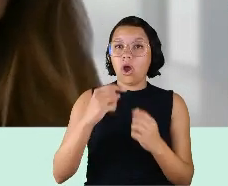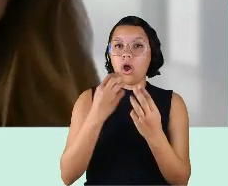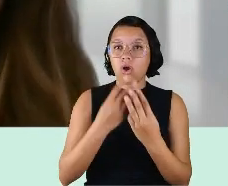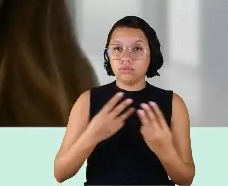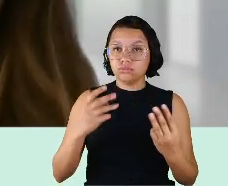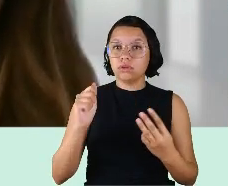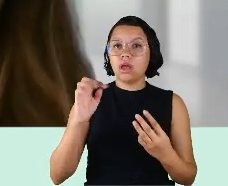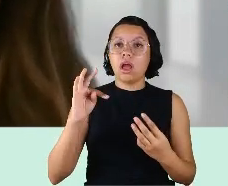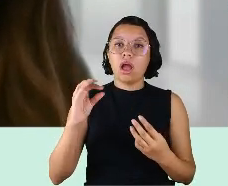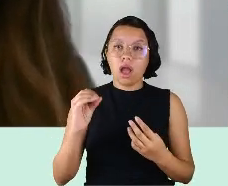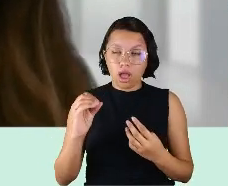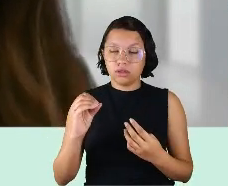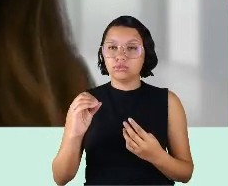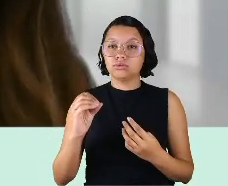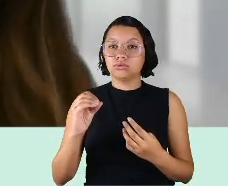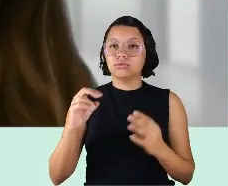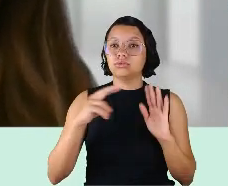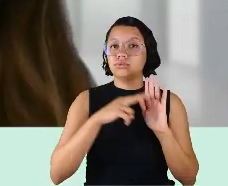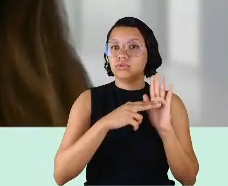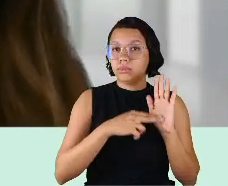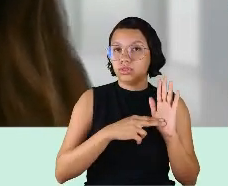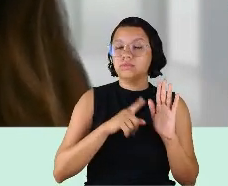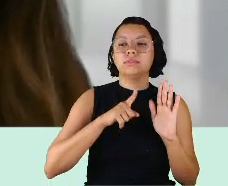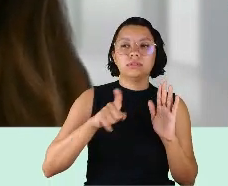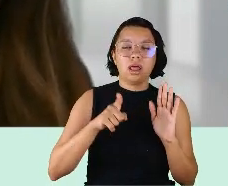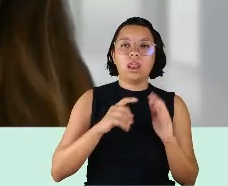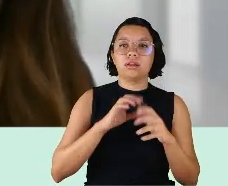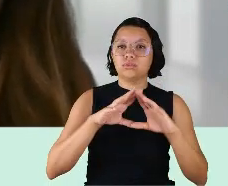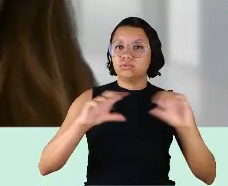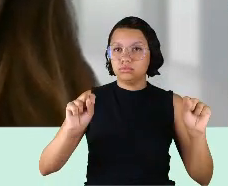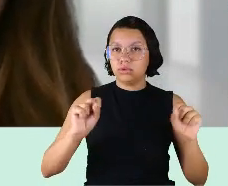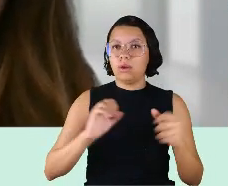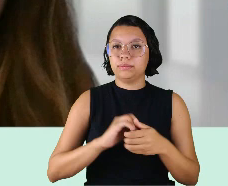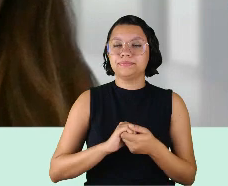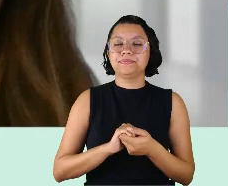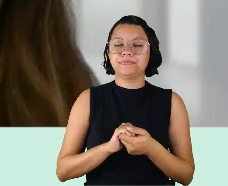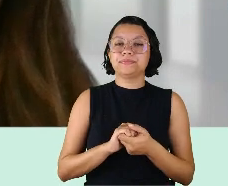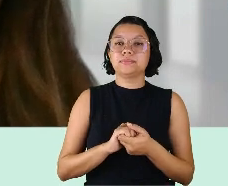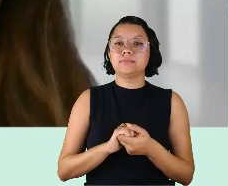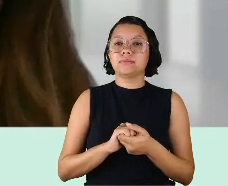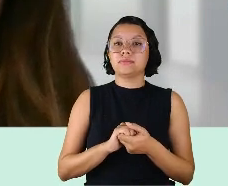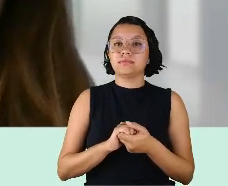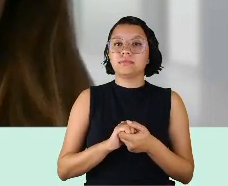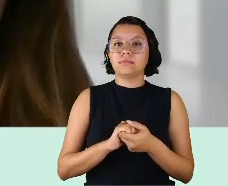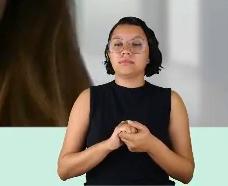atos normativos, no site do tribunal, que estão lá, está lá.